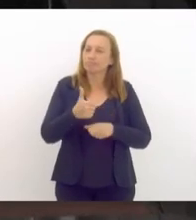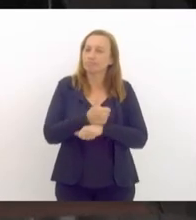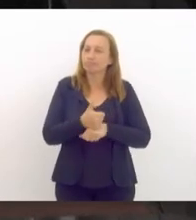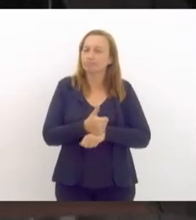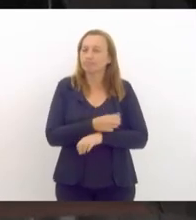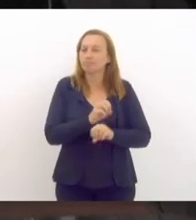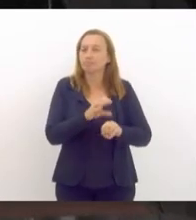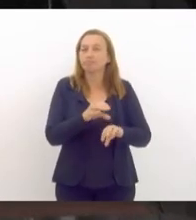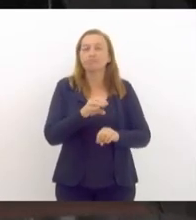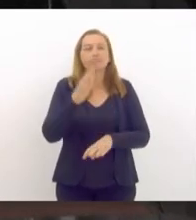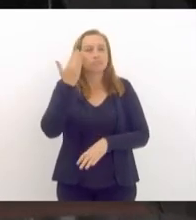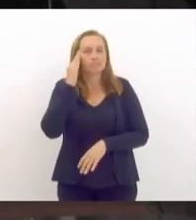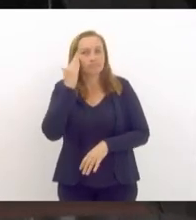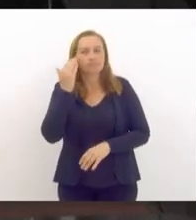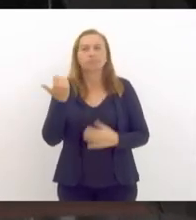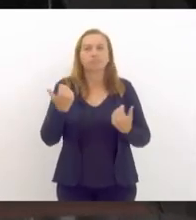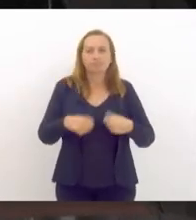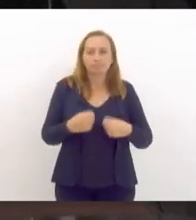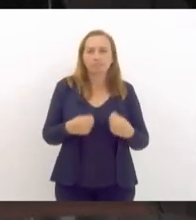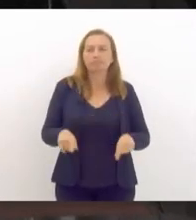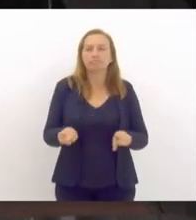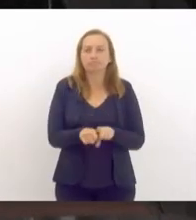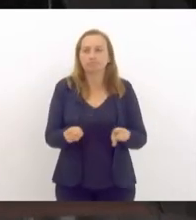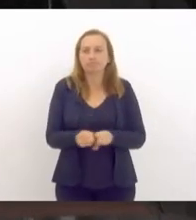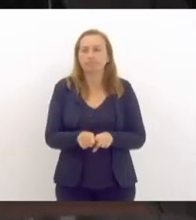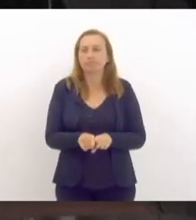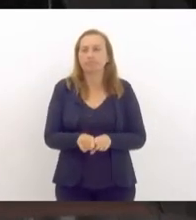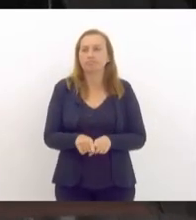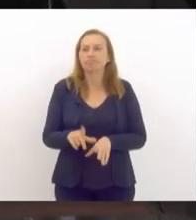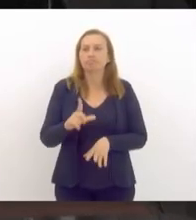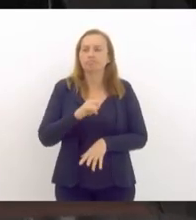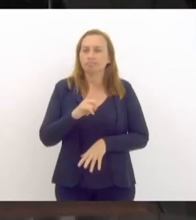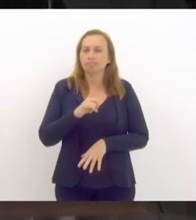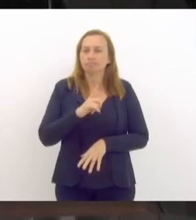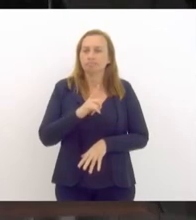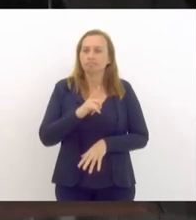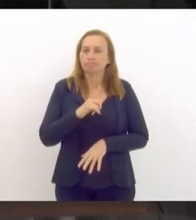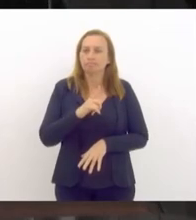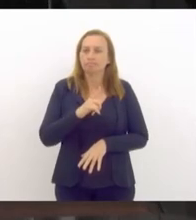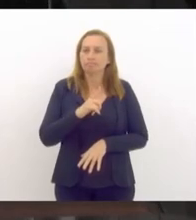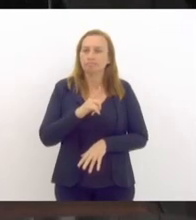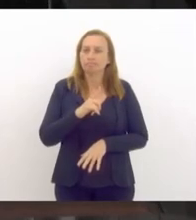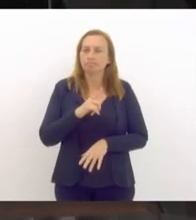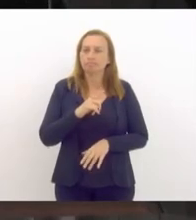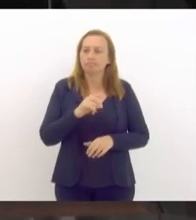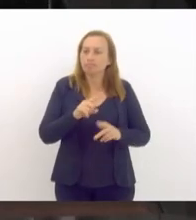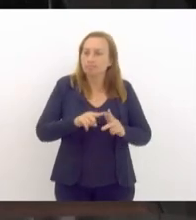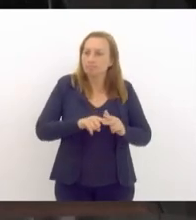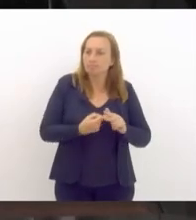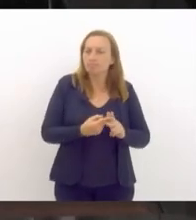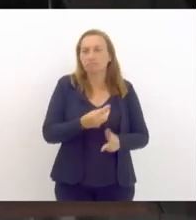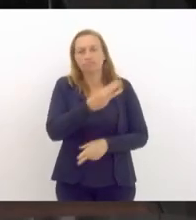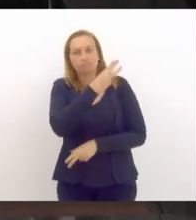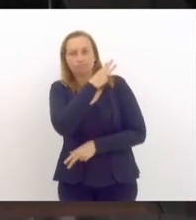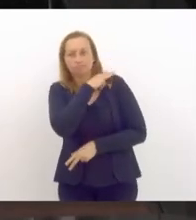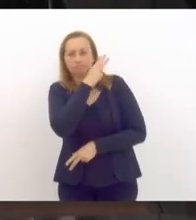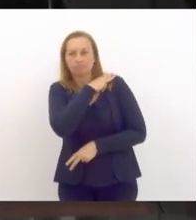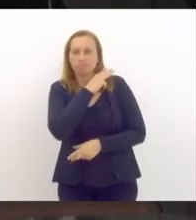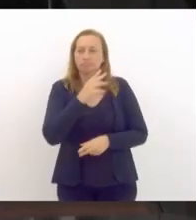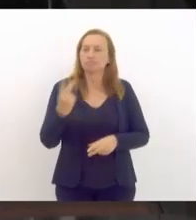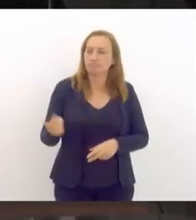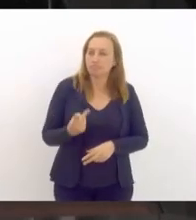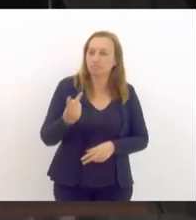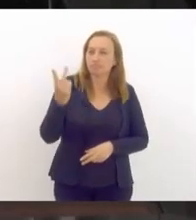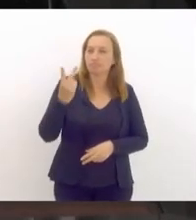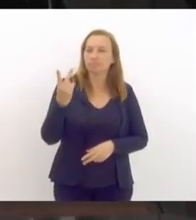entendendo que é preciso também ter uma revogação do ensino médio é preciso também ter